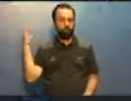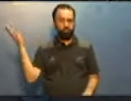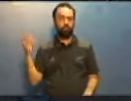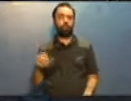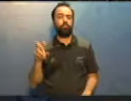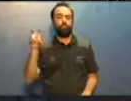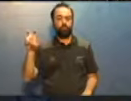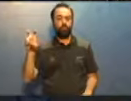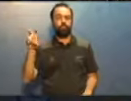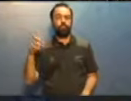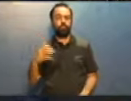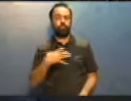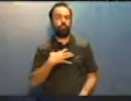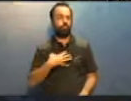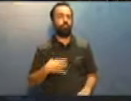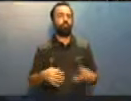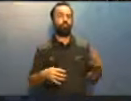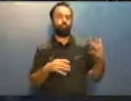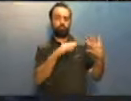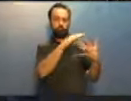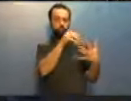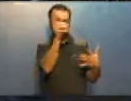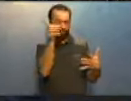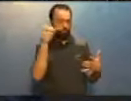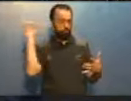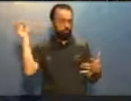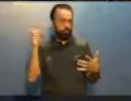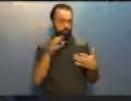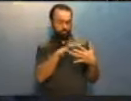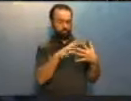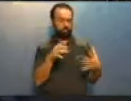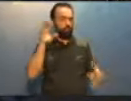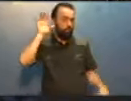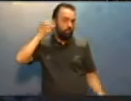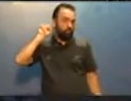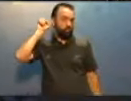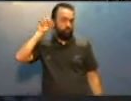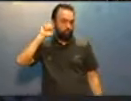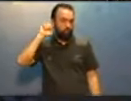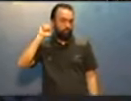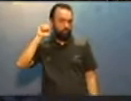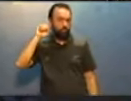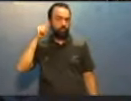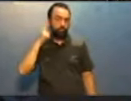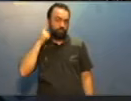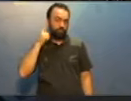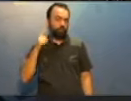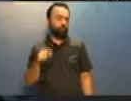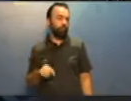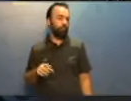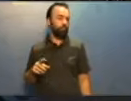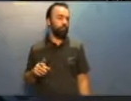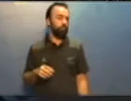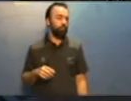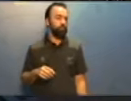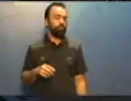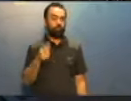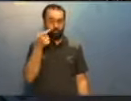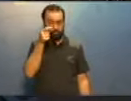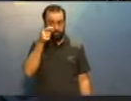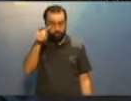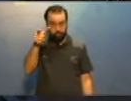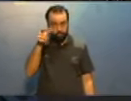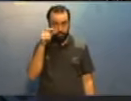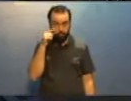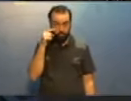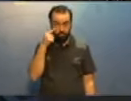Então, para quem não conhece, os cinco sentidos são o seguinte: nós temos a audição, que é o sentido dos nossos ouvidos, nós